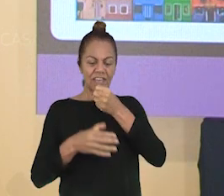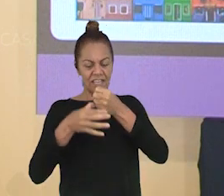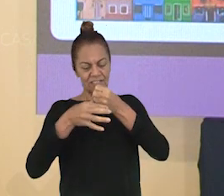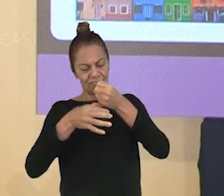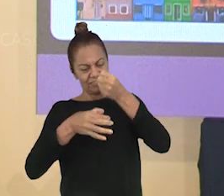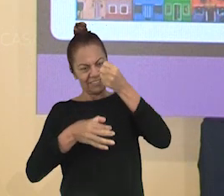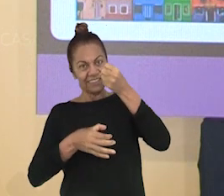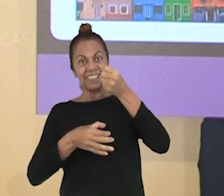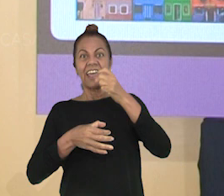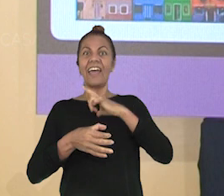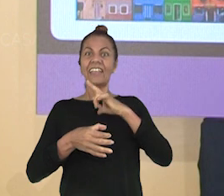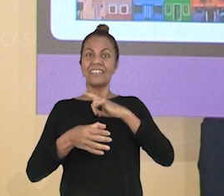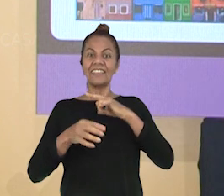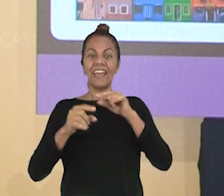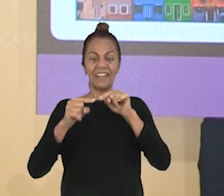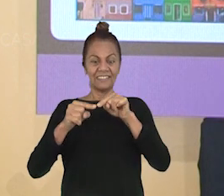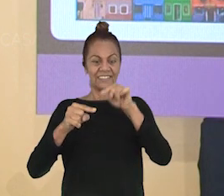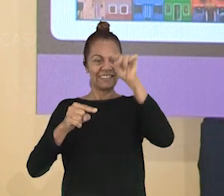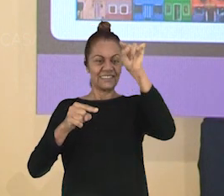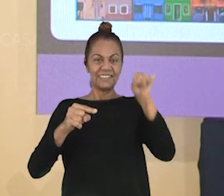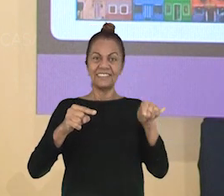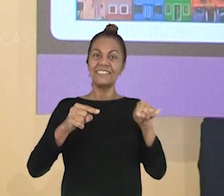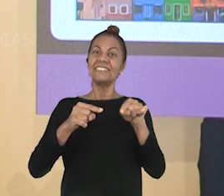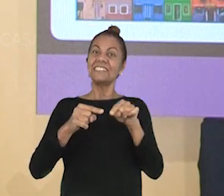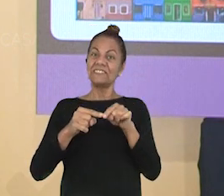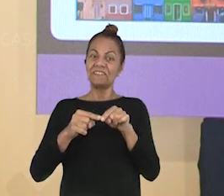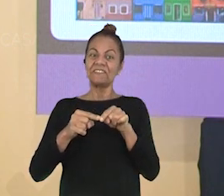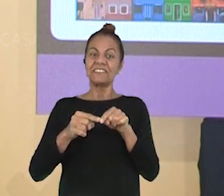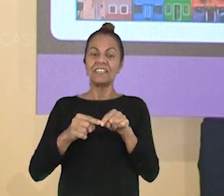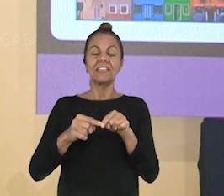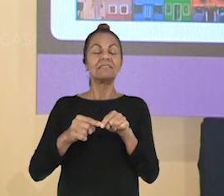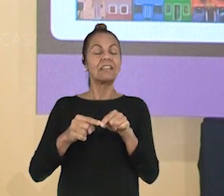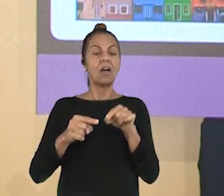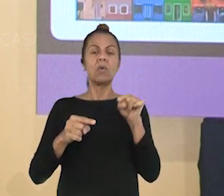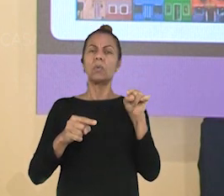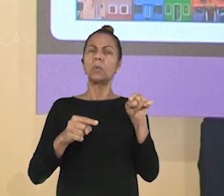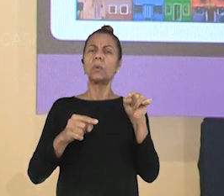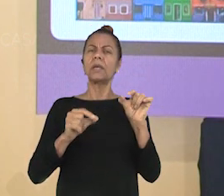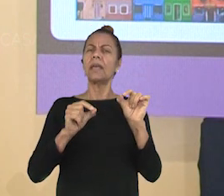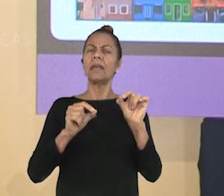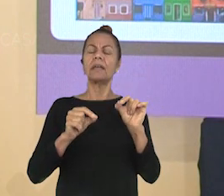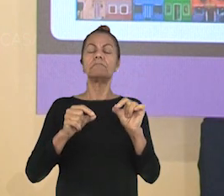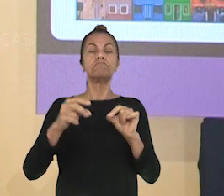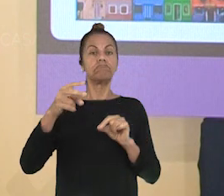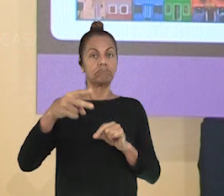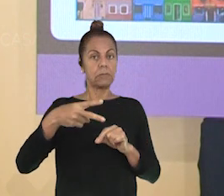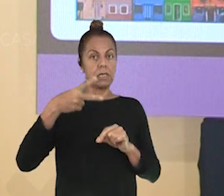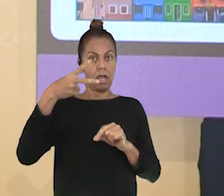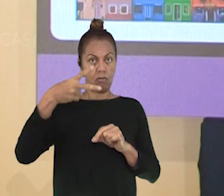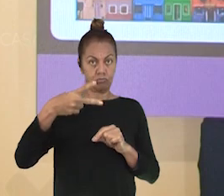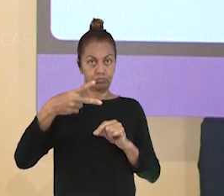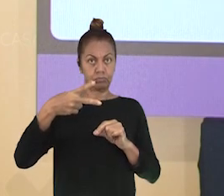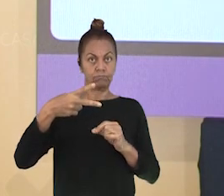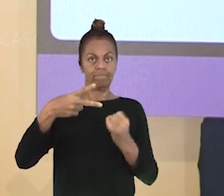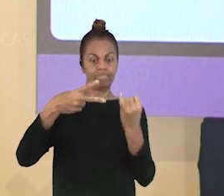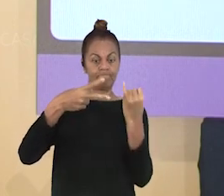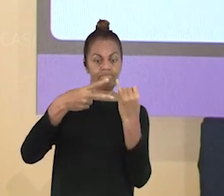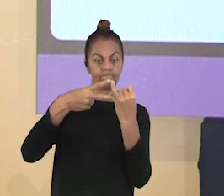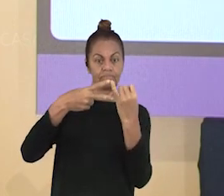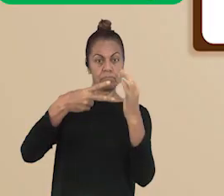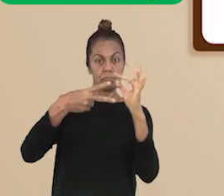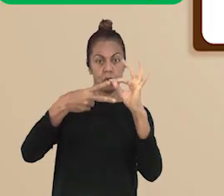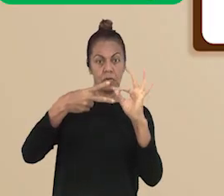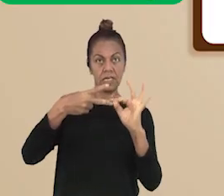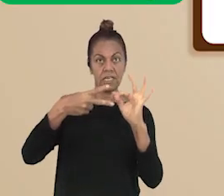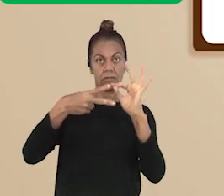a pirâmide, as casquinhas de sorvete e muitos outros têm formatos de triângulo. O